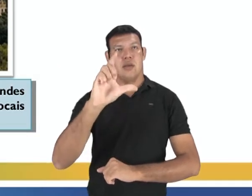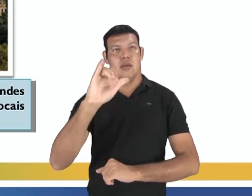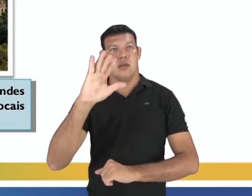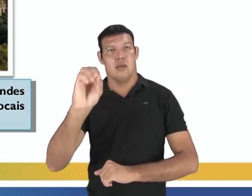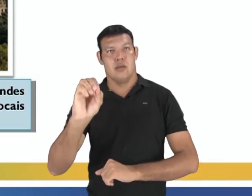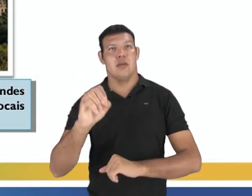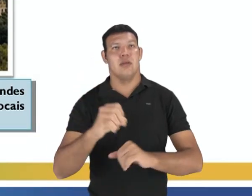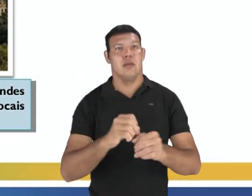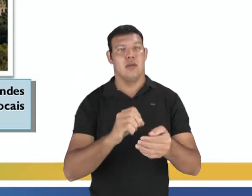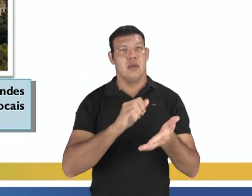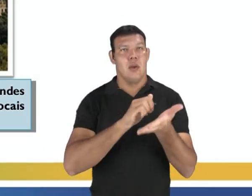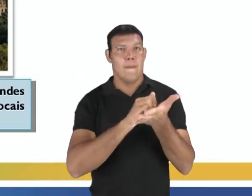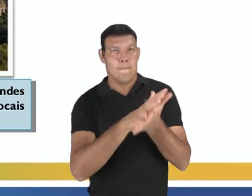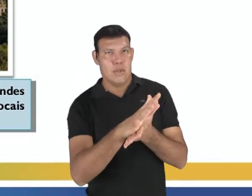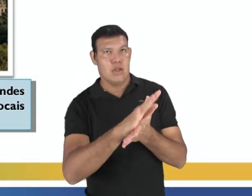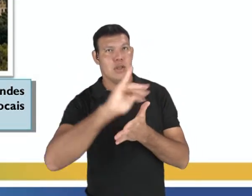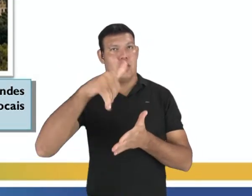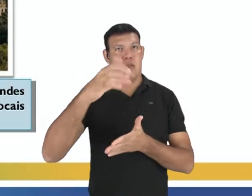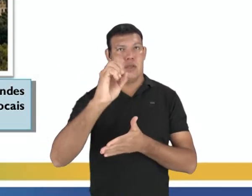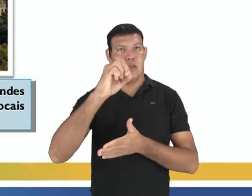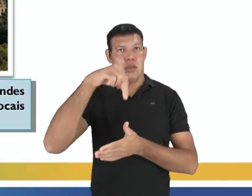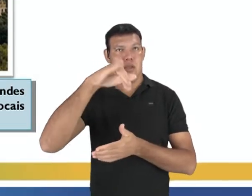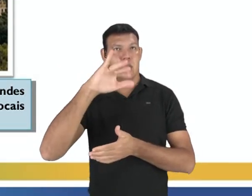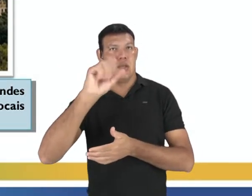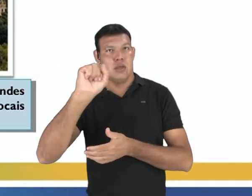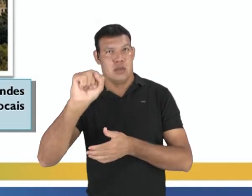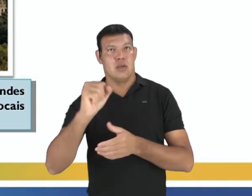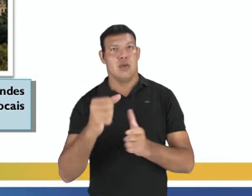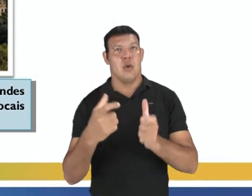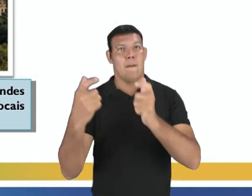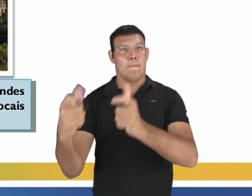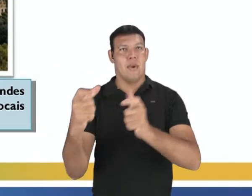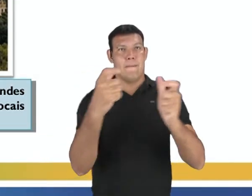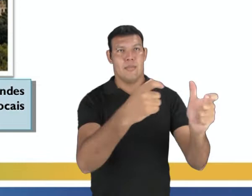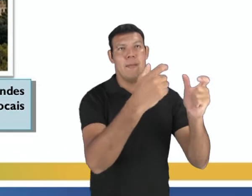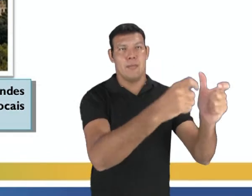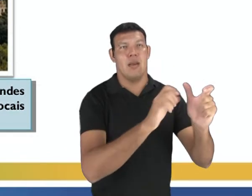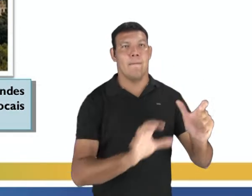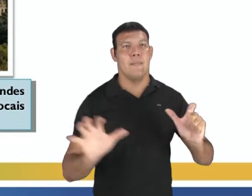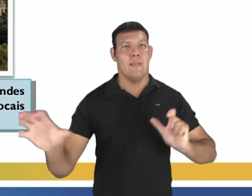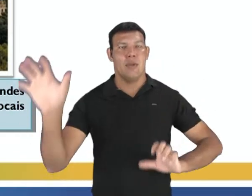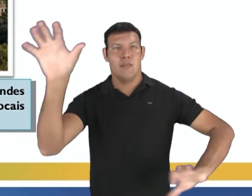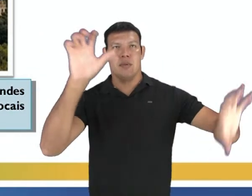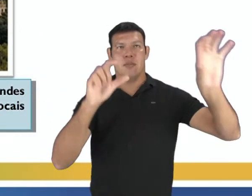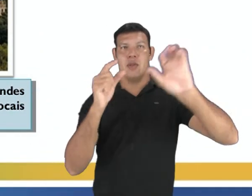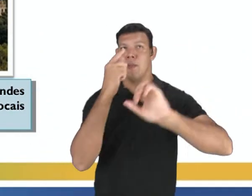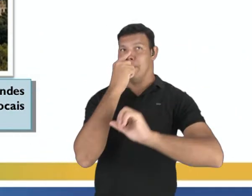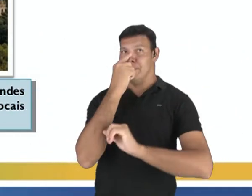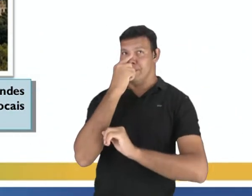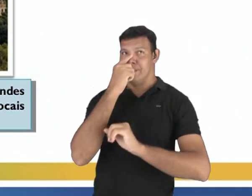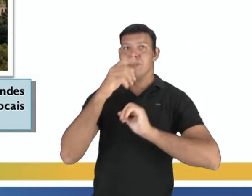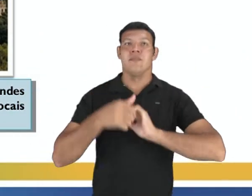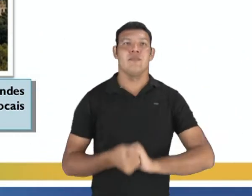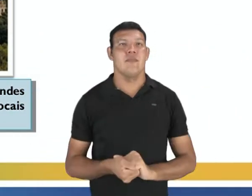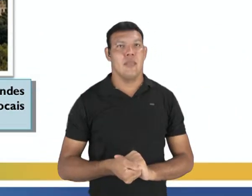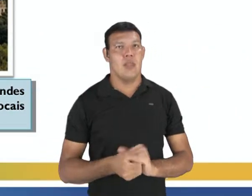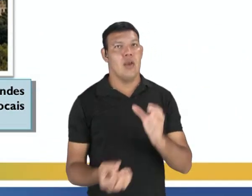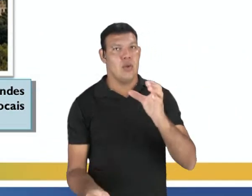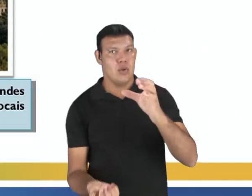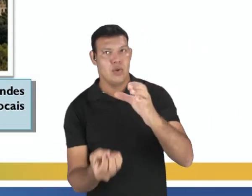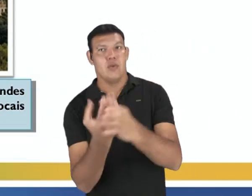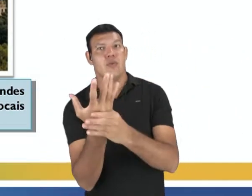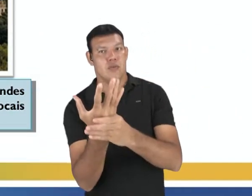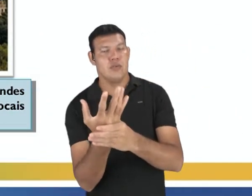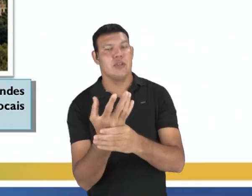em diversas regiões, em algumas cidades, né? A gente vai ter aí também Micenas, que vai ser a grande rica cidade fundada